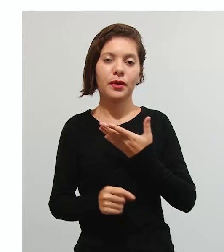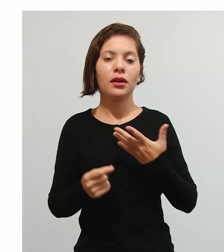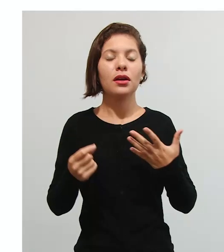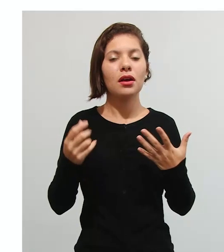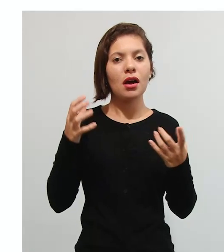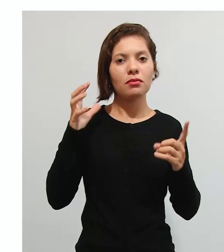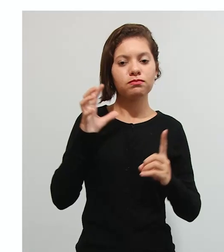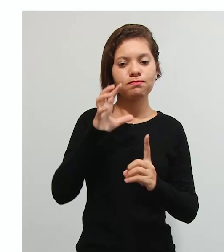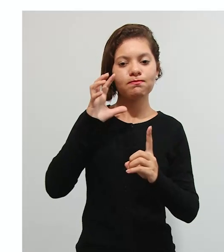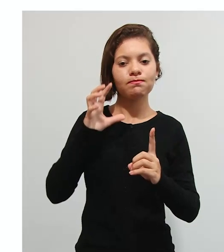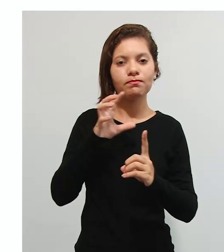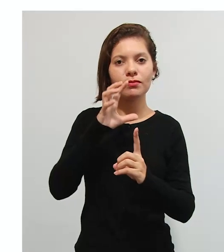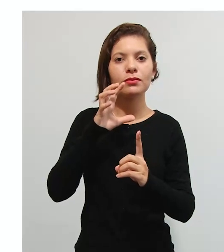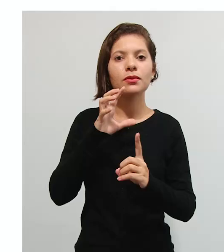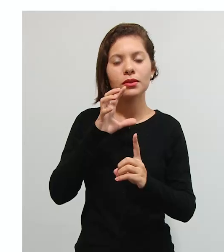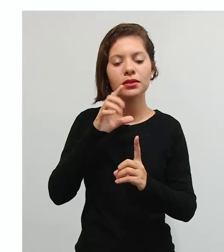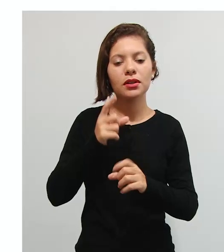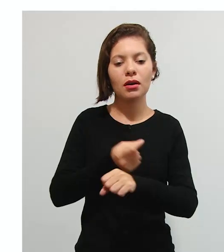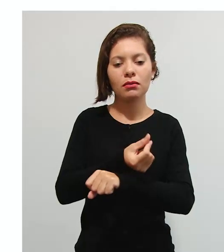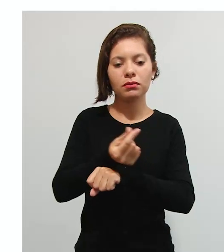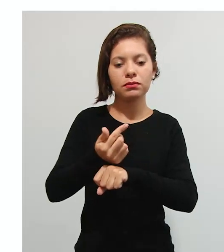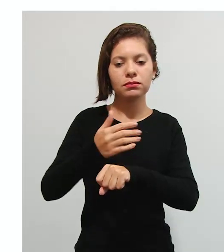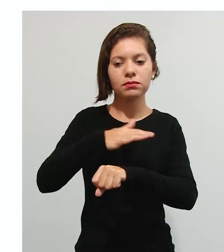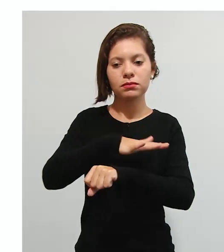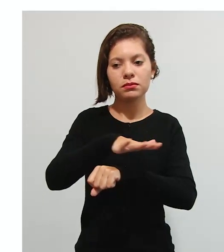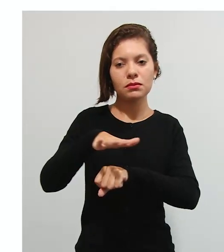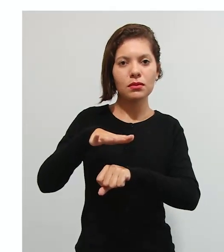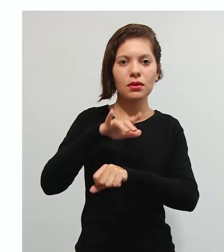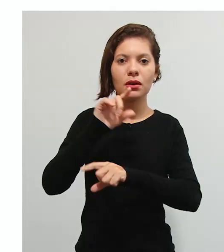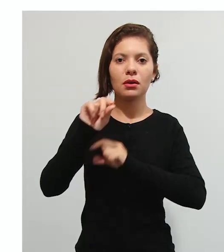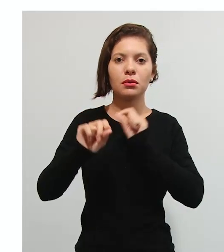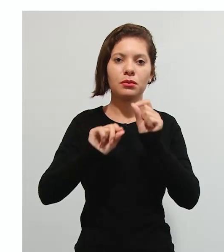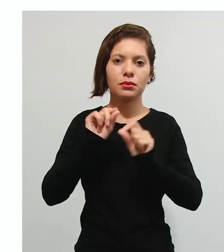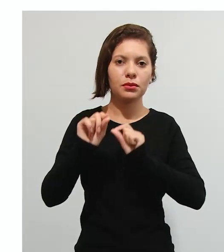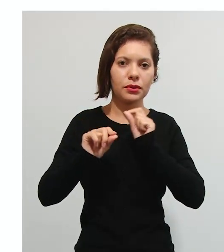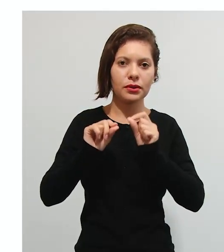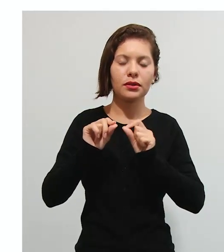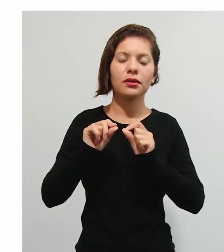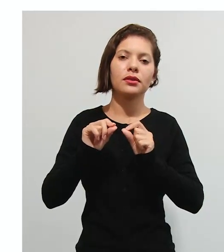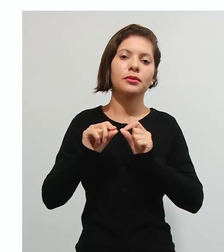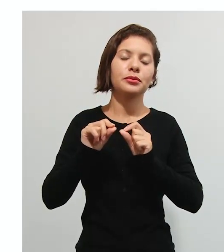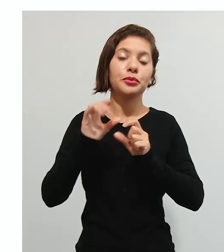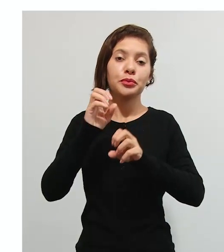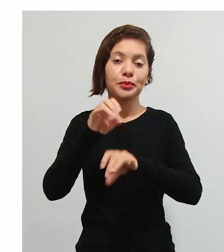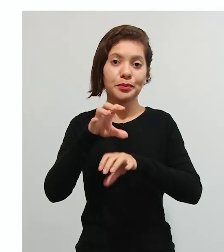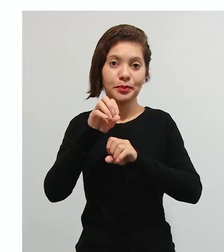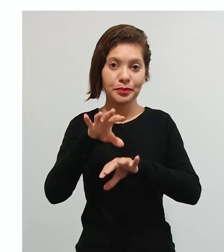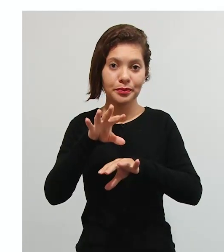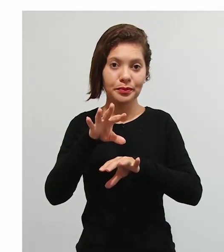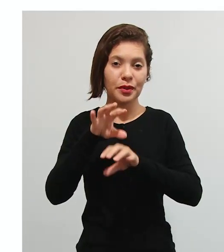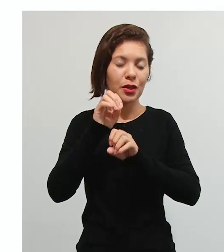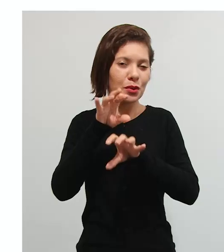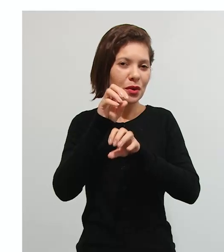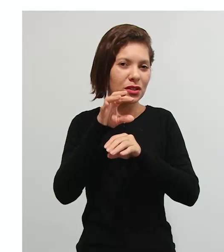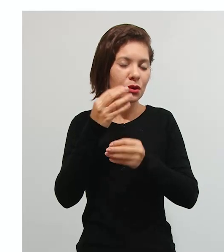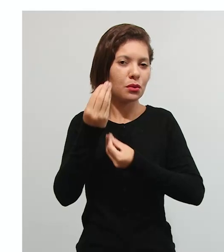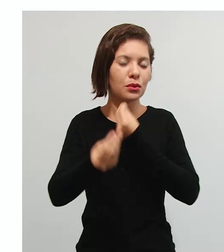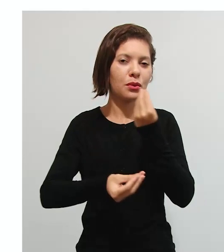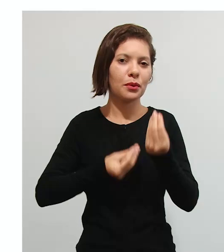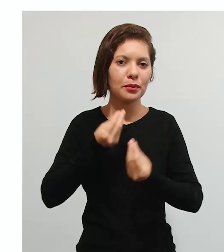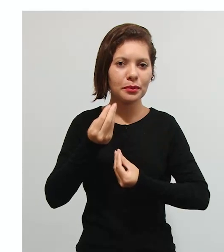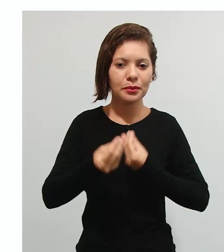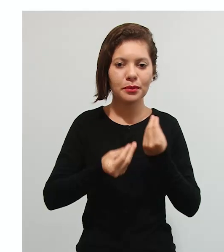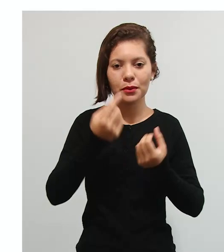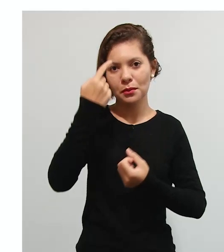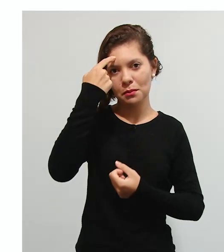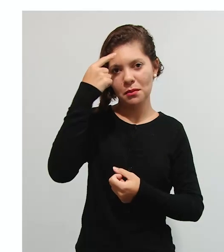uma influência do neoliberalismo, ou liberalismo, que é dentro do ensino. Nós temos uma educação dentro de